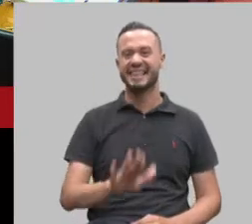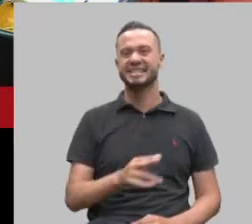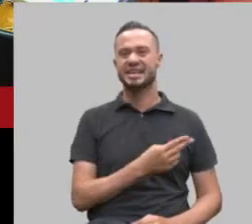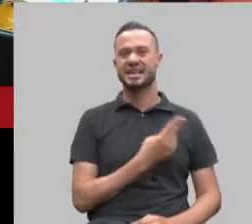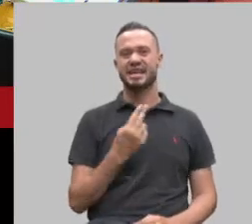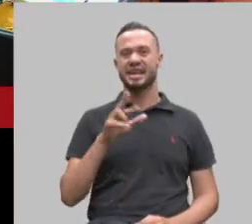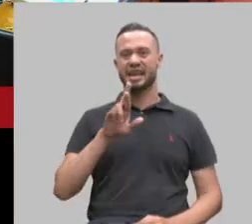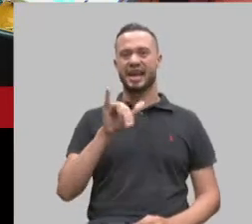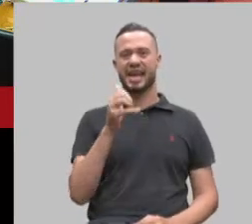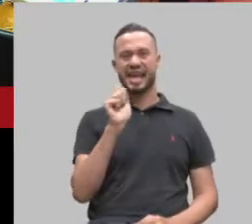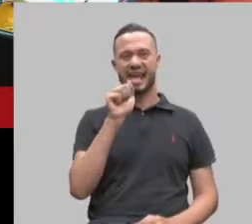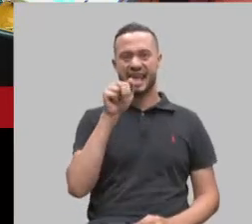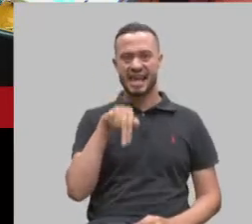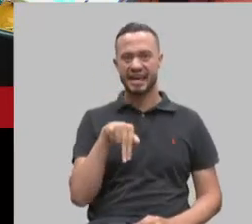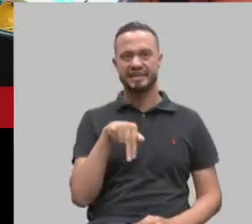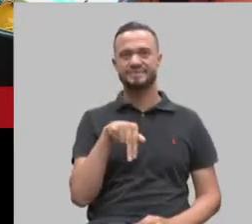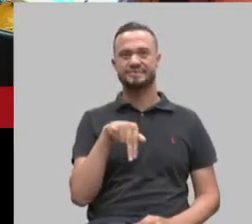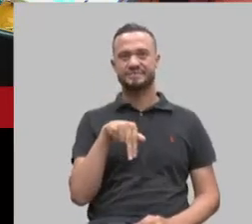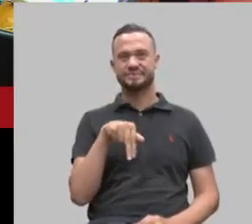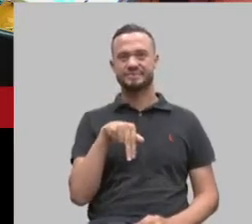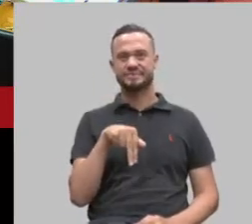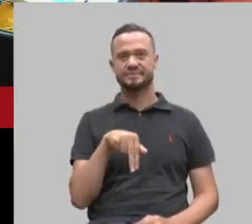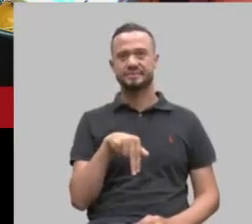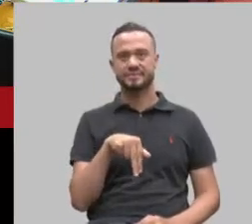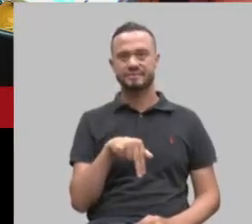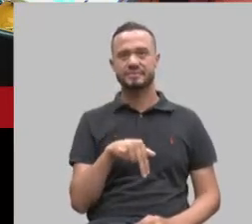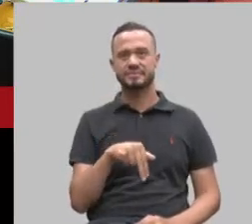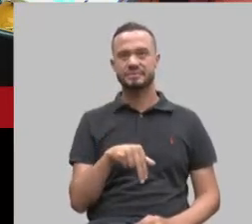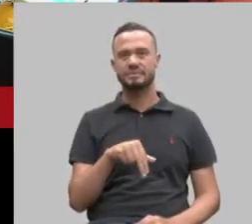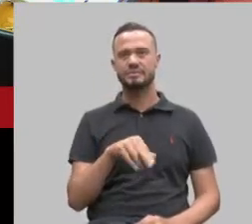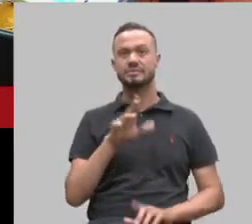sou futra Paulo da Mata 2 eu fui